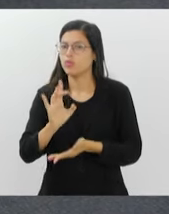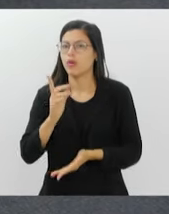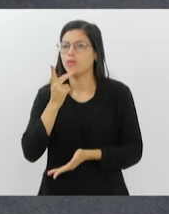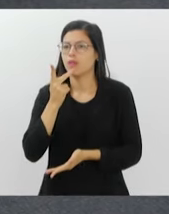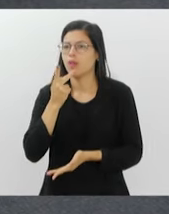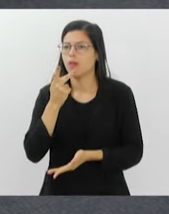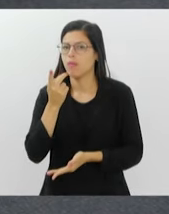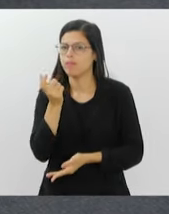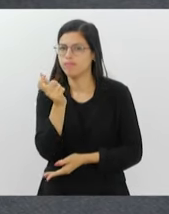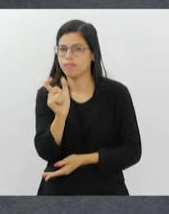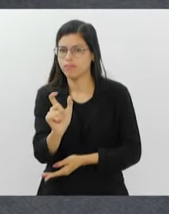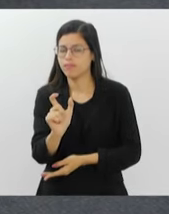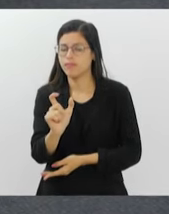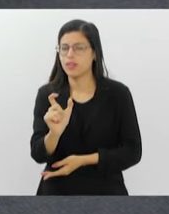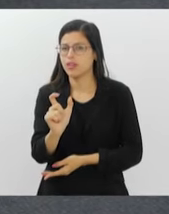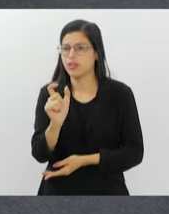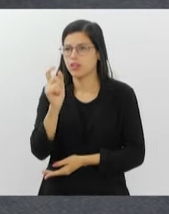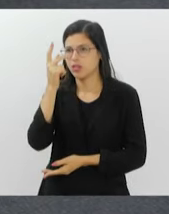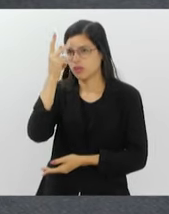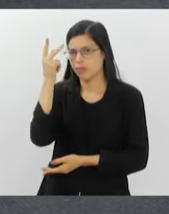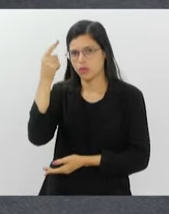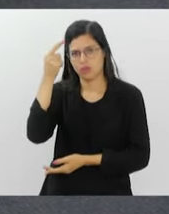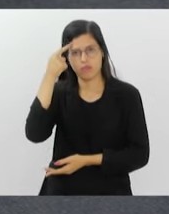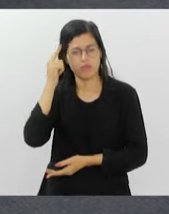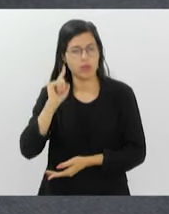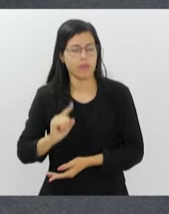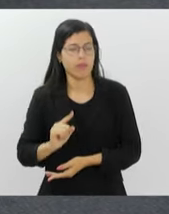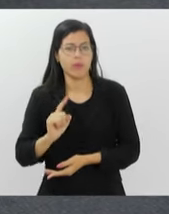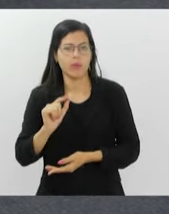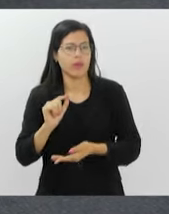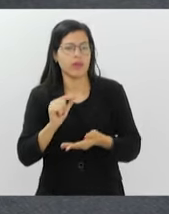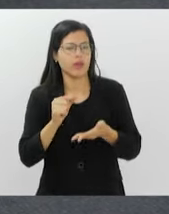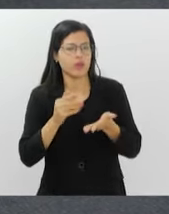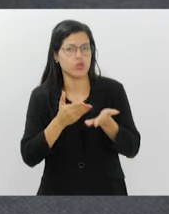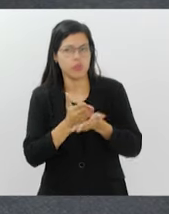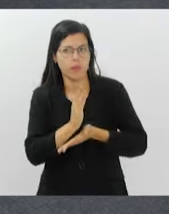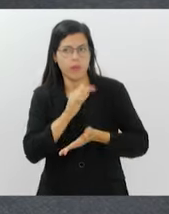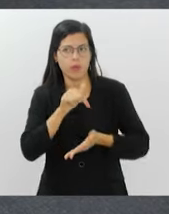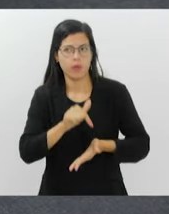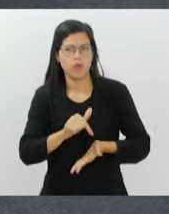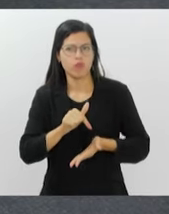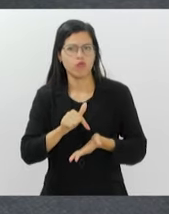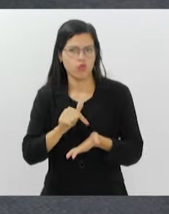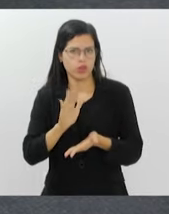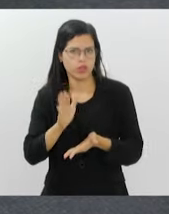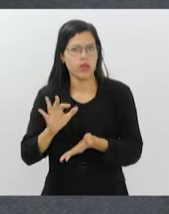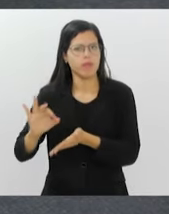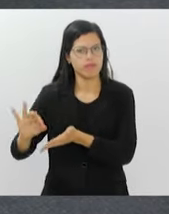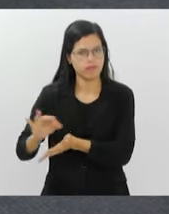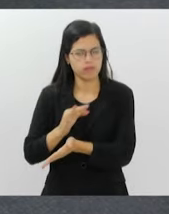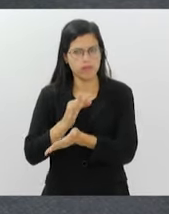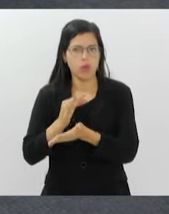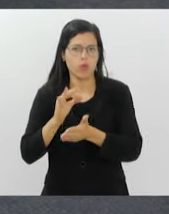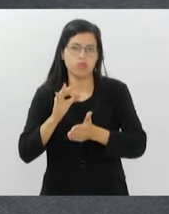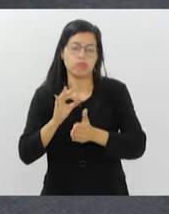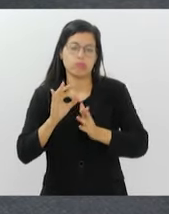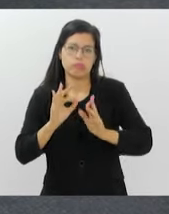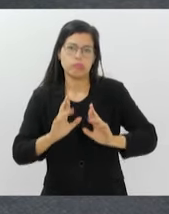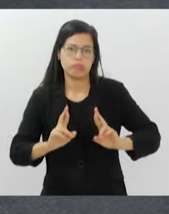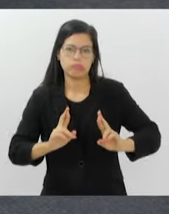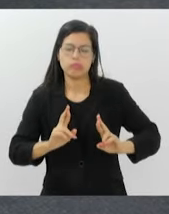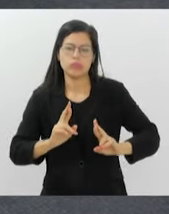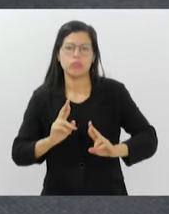que muitos não devem saber exatamente o que que a gente acabou de votar que i aprovar foi para autógrafo eu espero que o governador